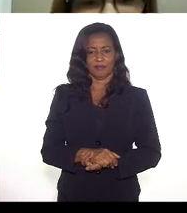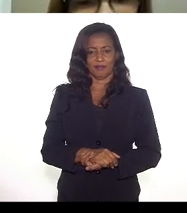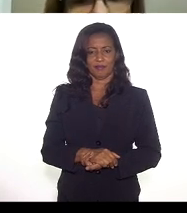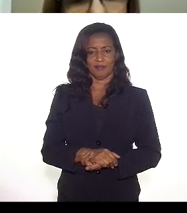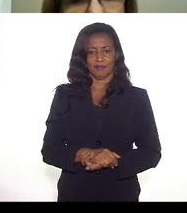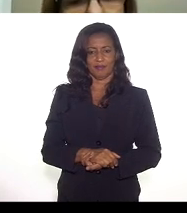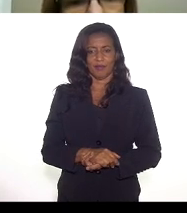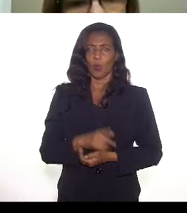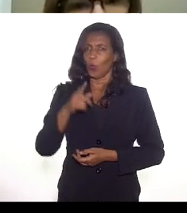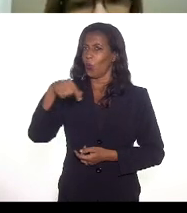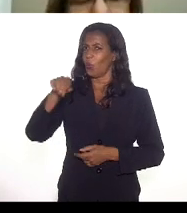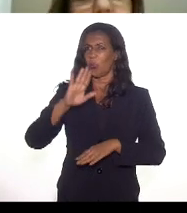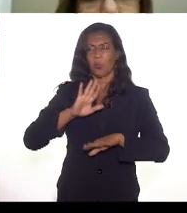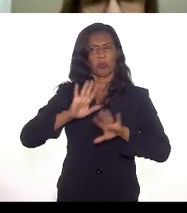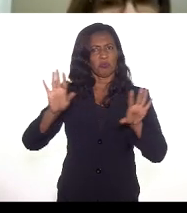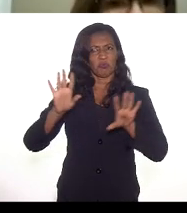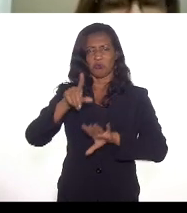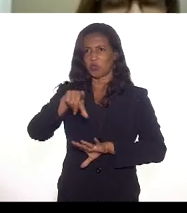vocês determinarem aí.